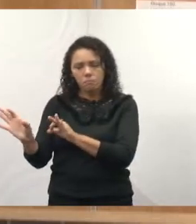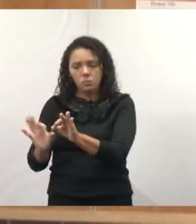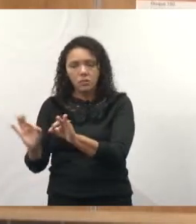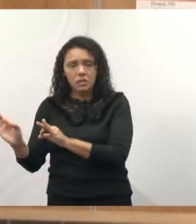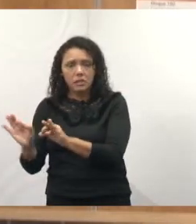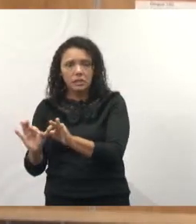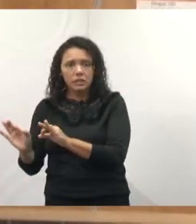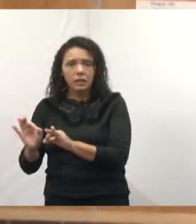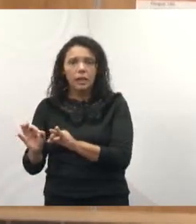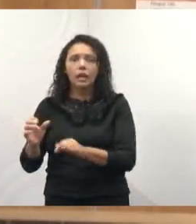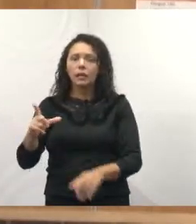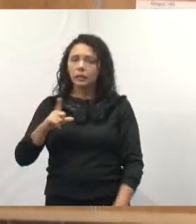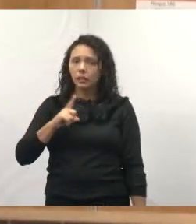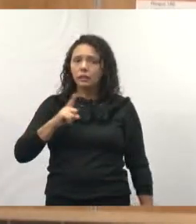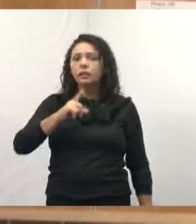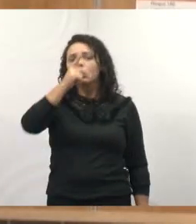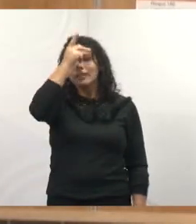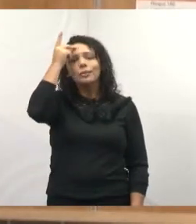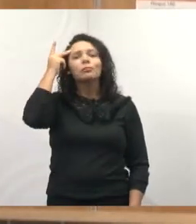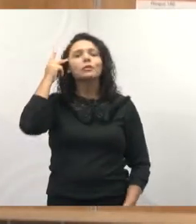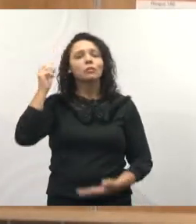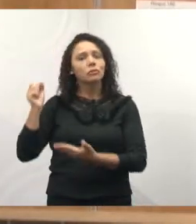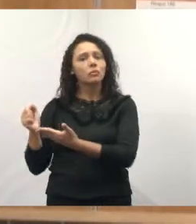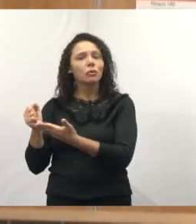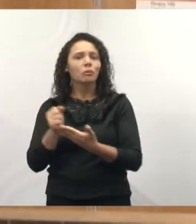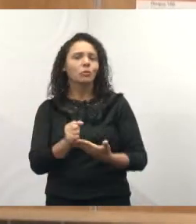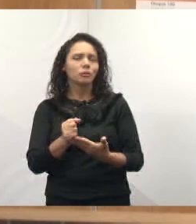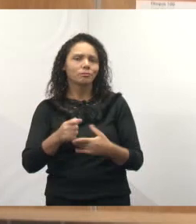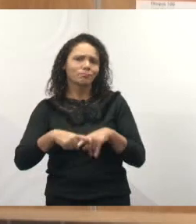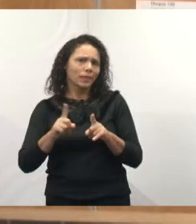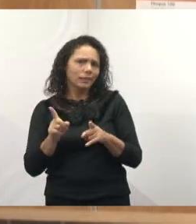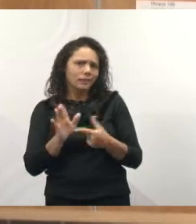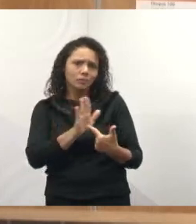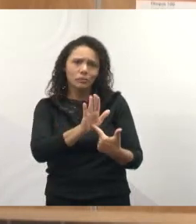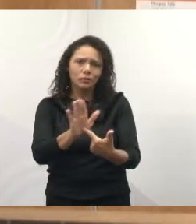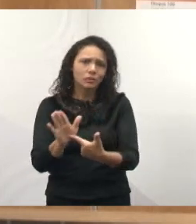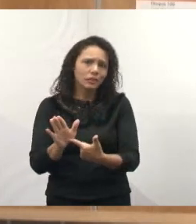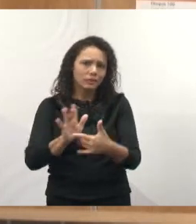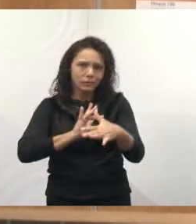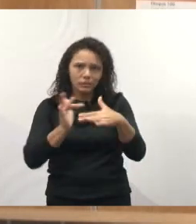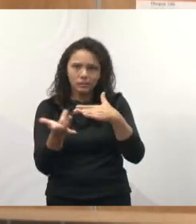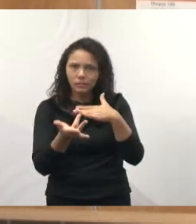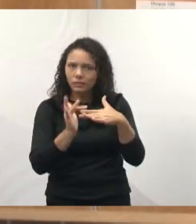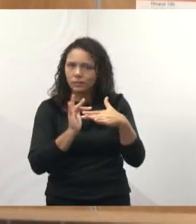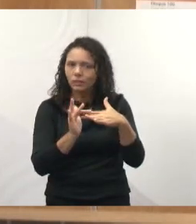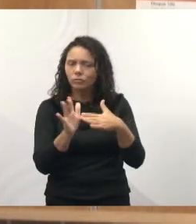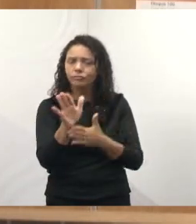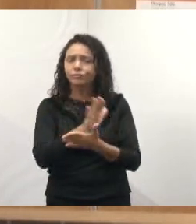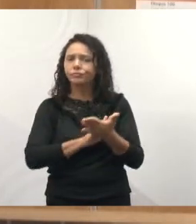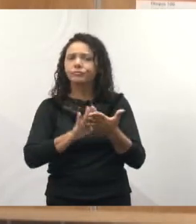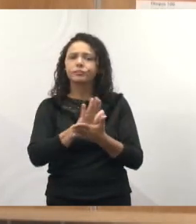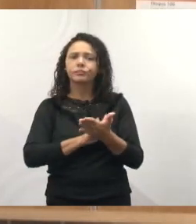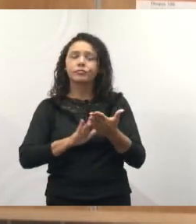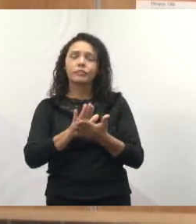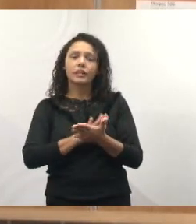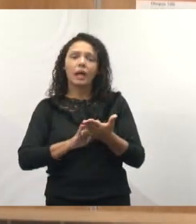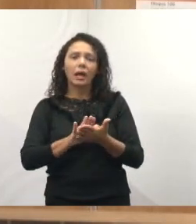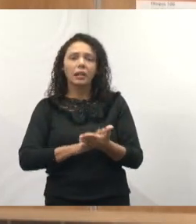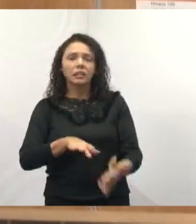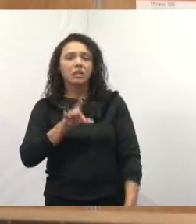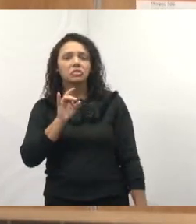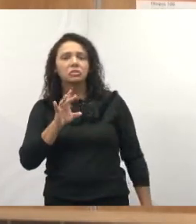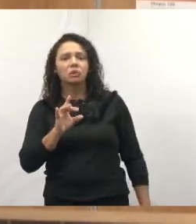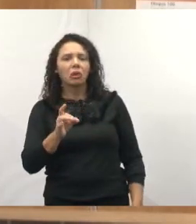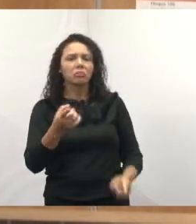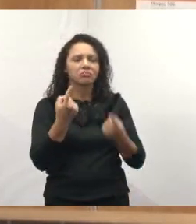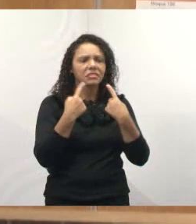colocar o paciente. Hoje não fica no corredor. Mas você não vê isso na rede social. Você não vê isso na imprensa. Você só vê que o Dr. Telmo está